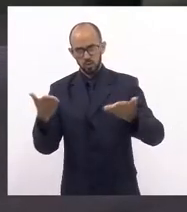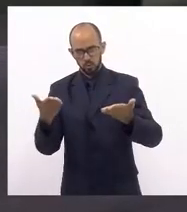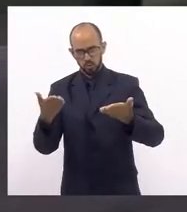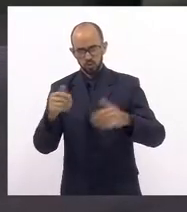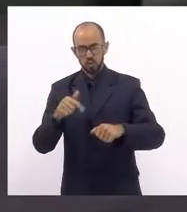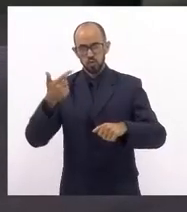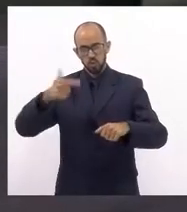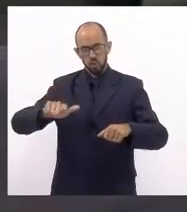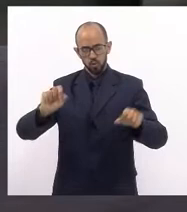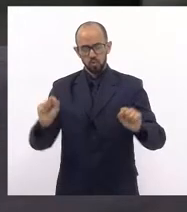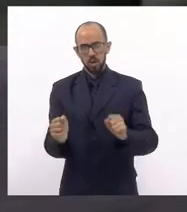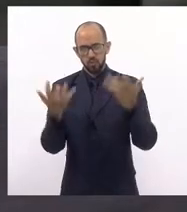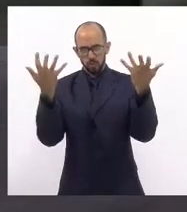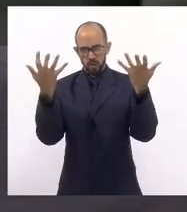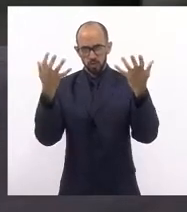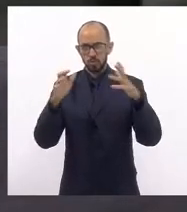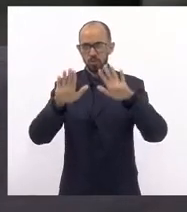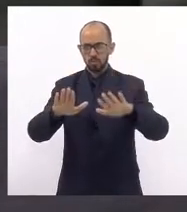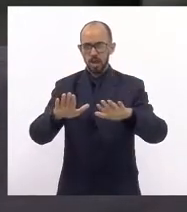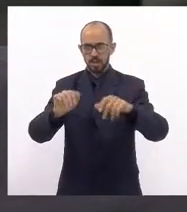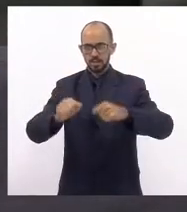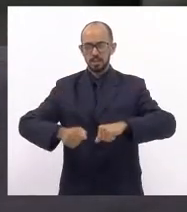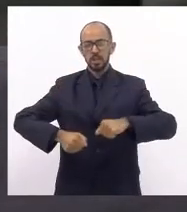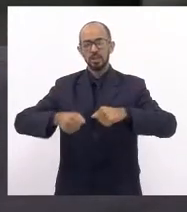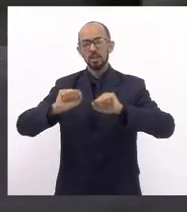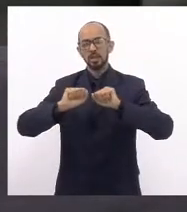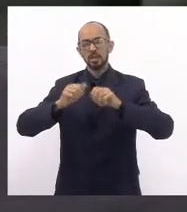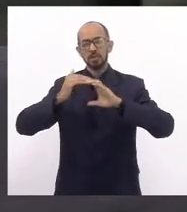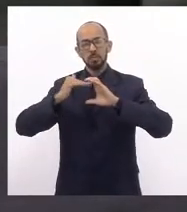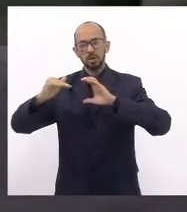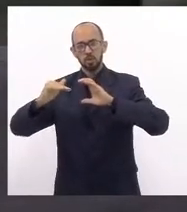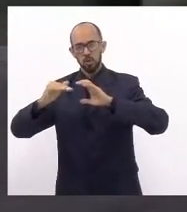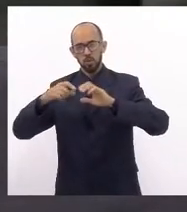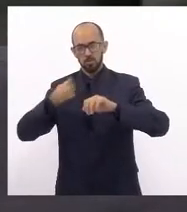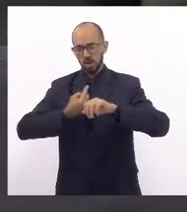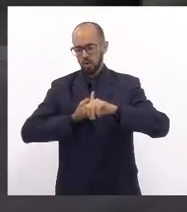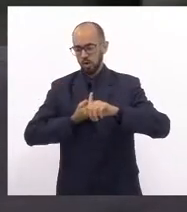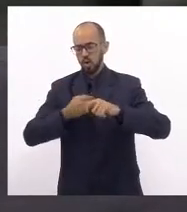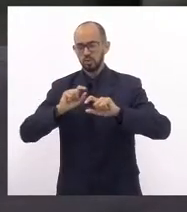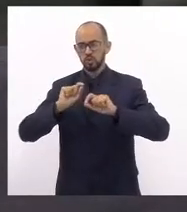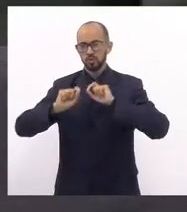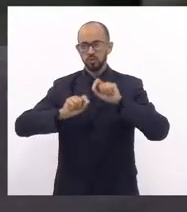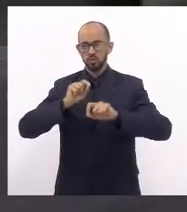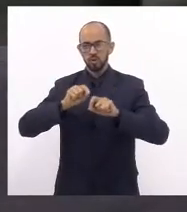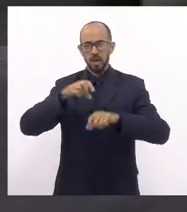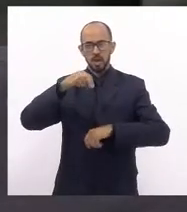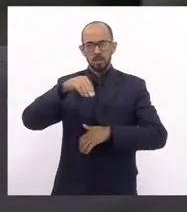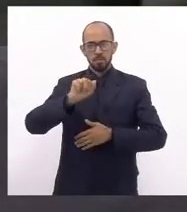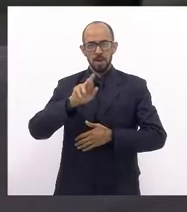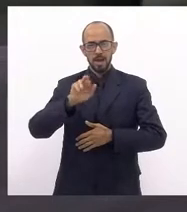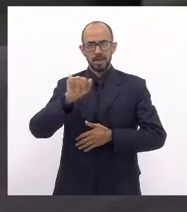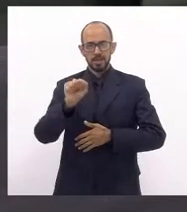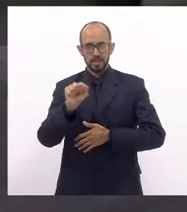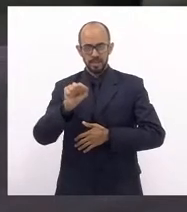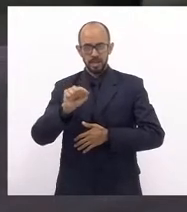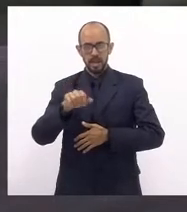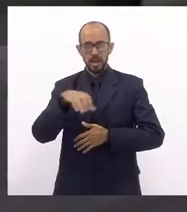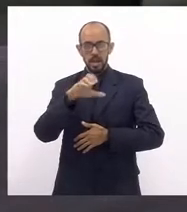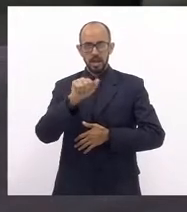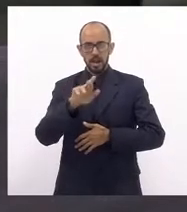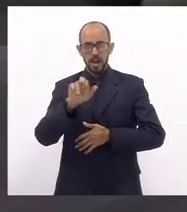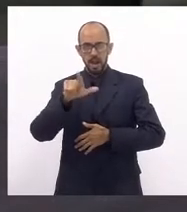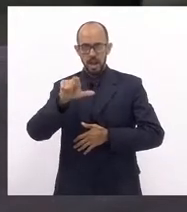em um outro evento, mas fez questão de enviar a nossa querida Maria Carmen de Sá, que sempre está aqui